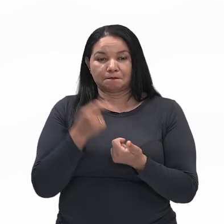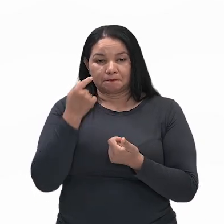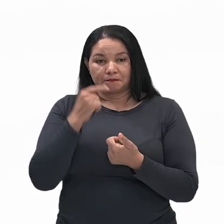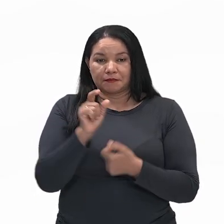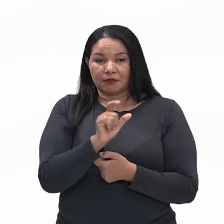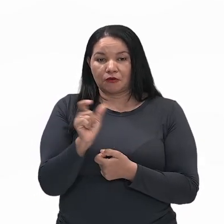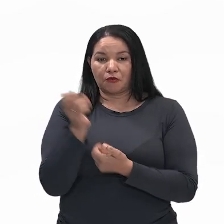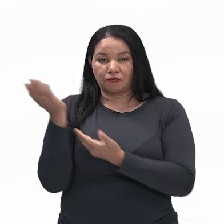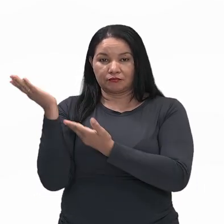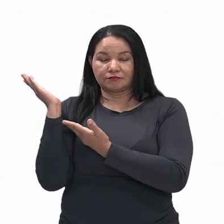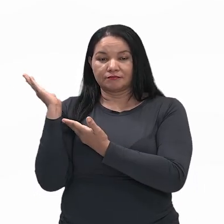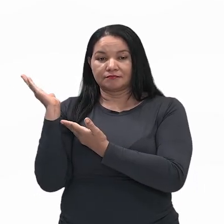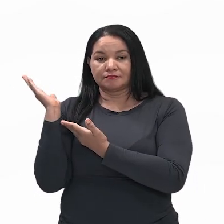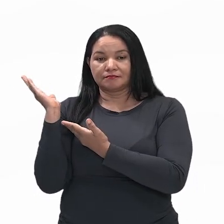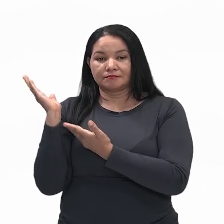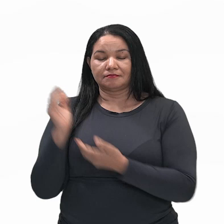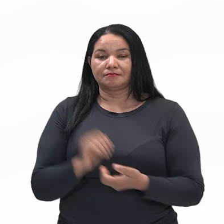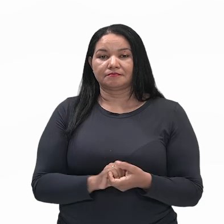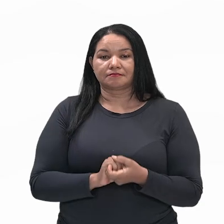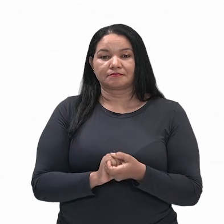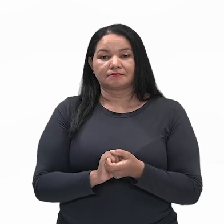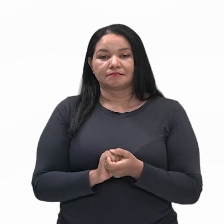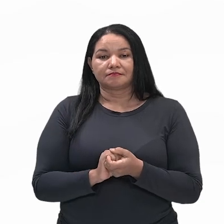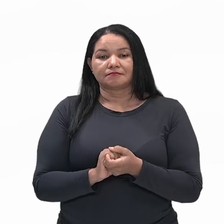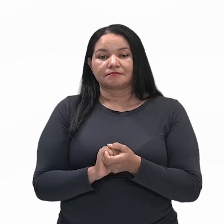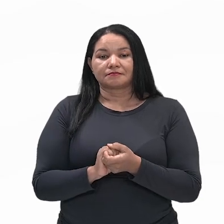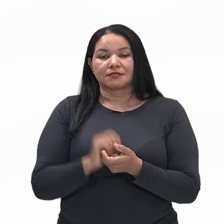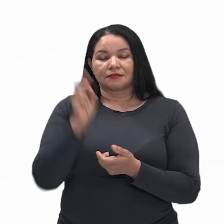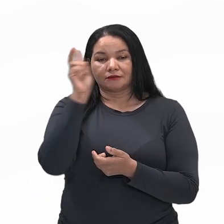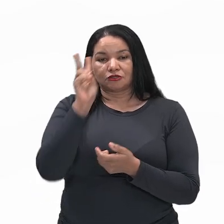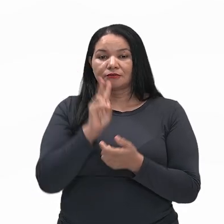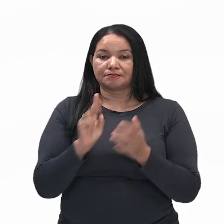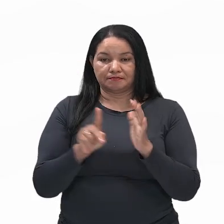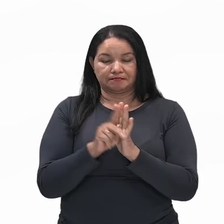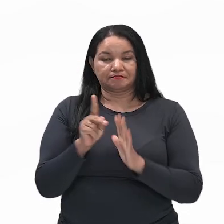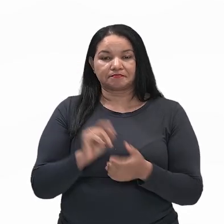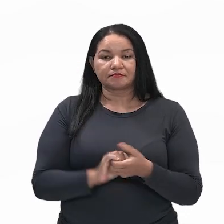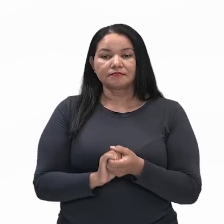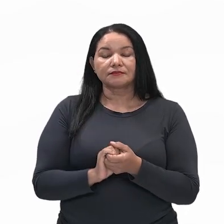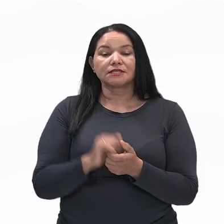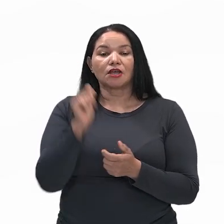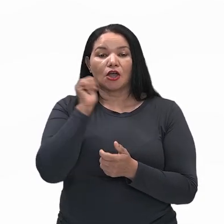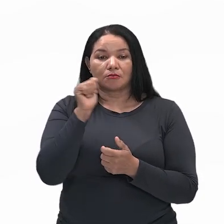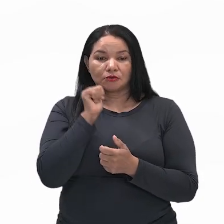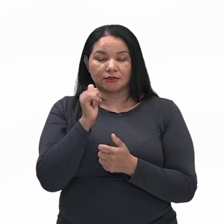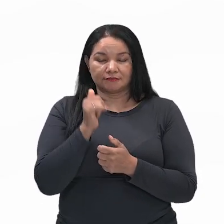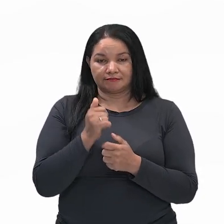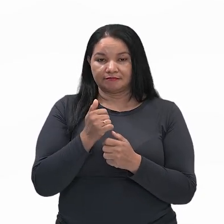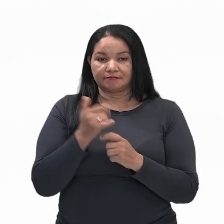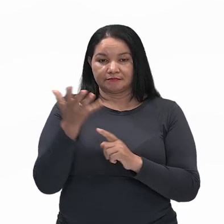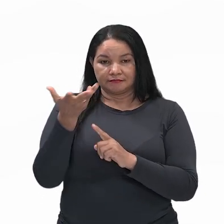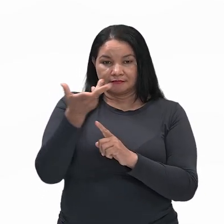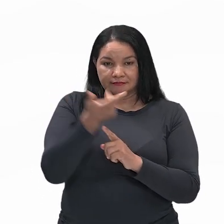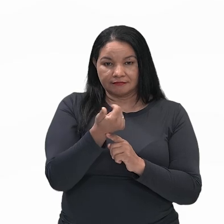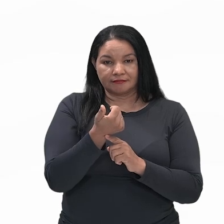história da história. Na instalação, a artista americana homenageia